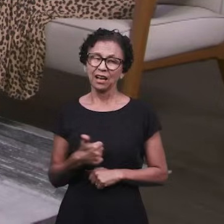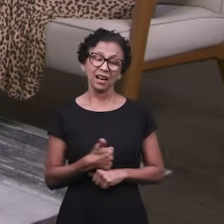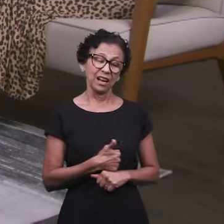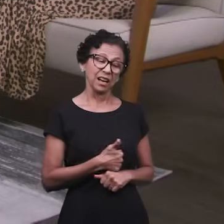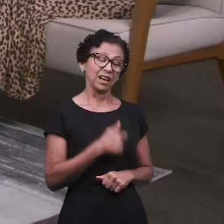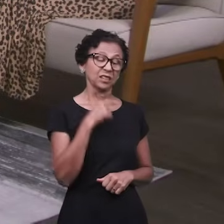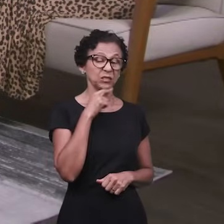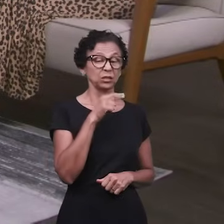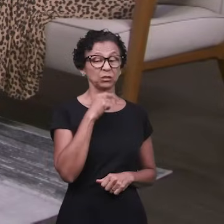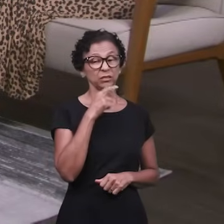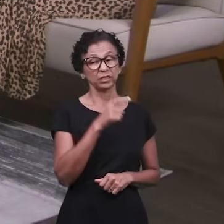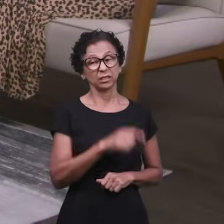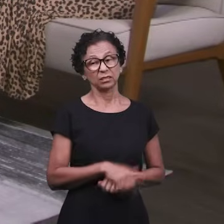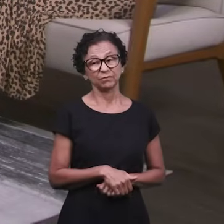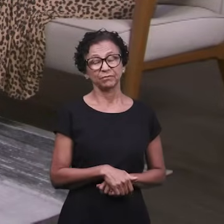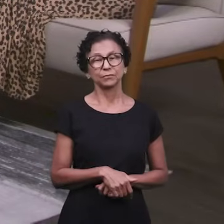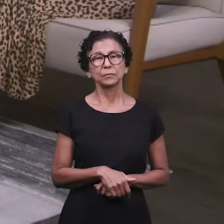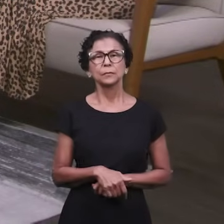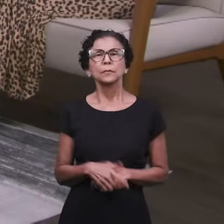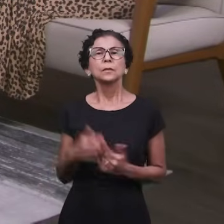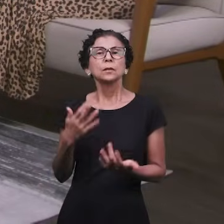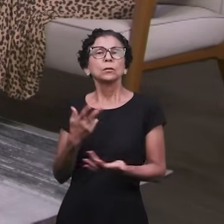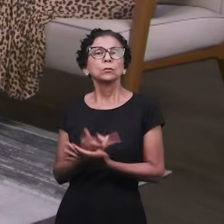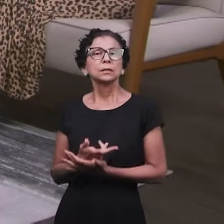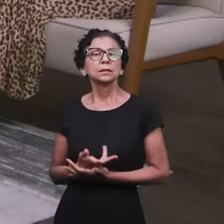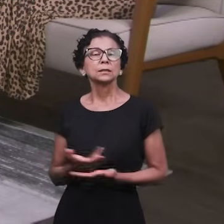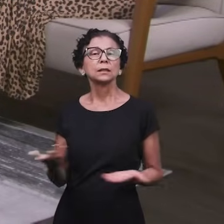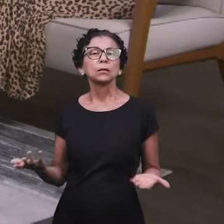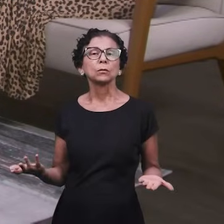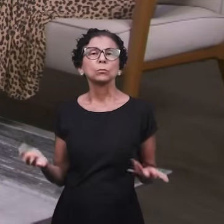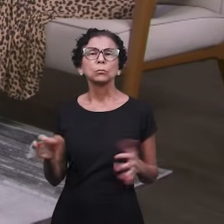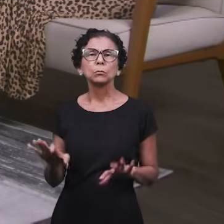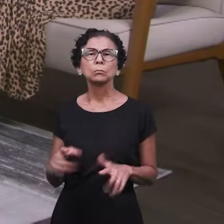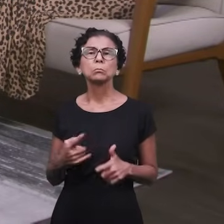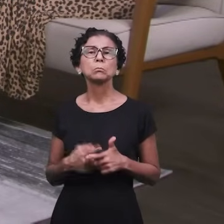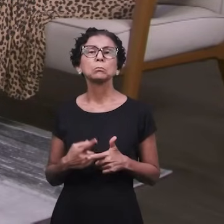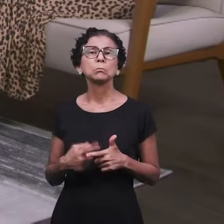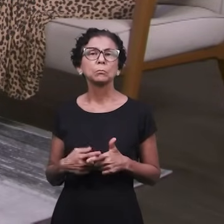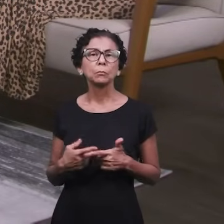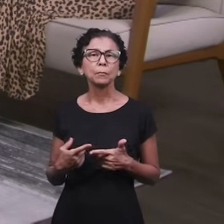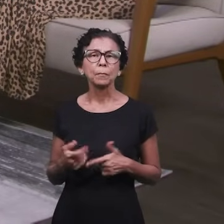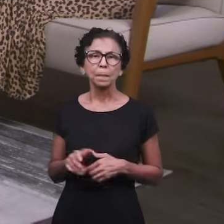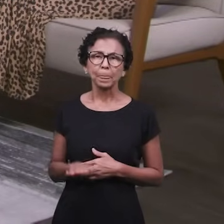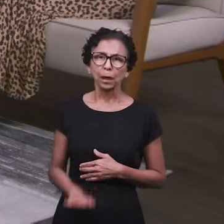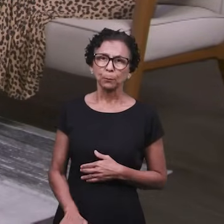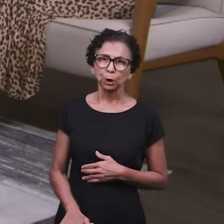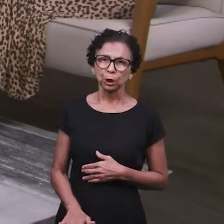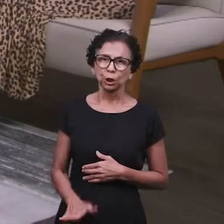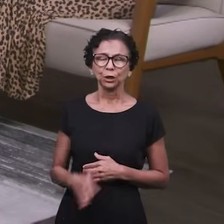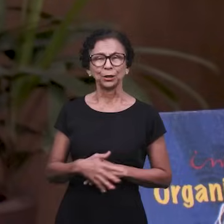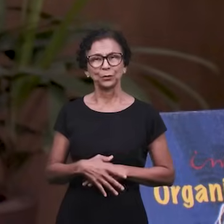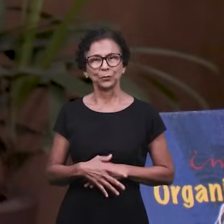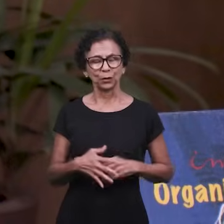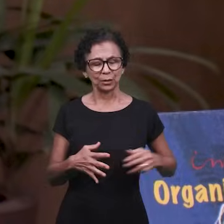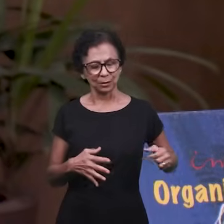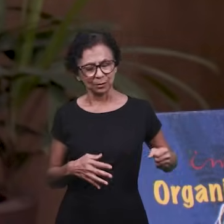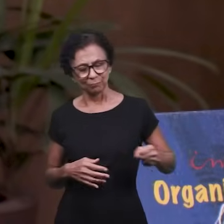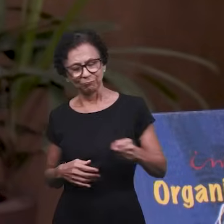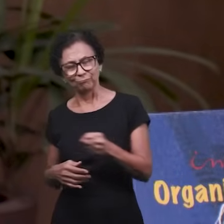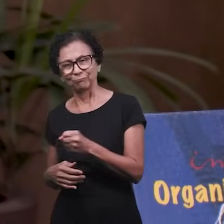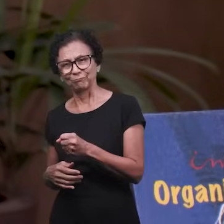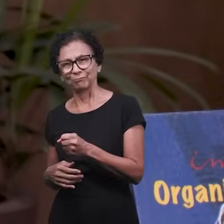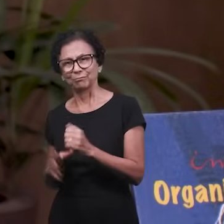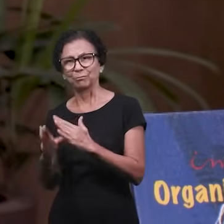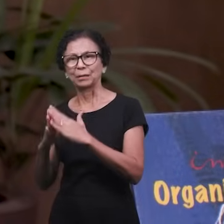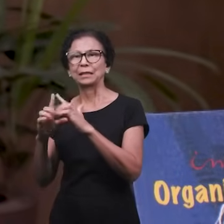né, para que ele não tivesse essa segurança neste momento? Porque quando eles são pequenos, eles estão na igreja conosco.